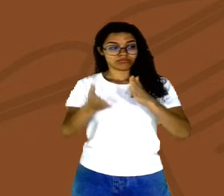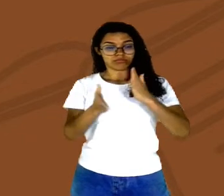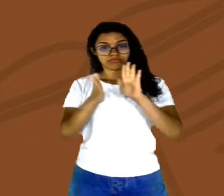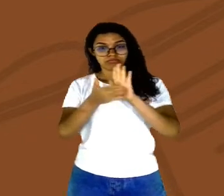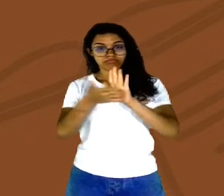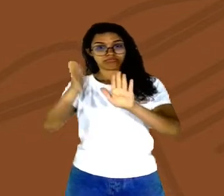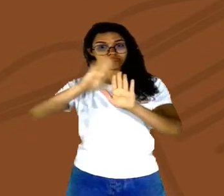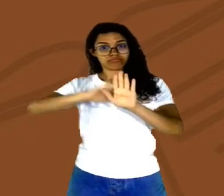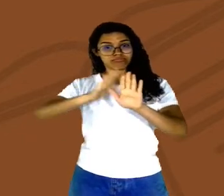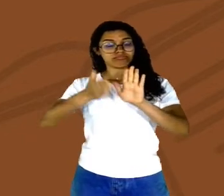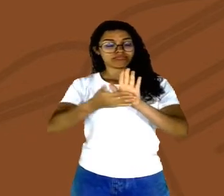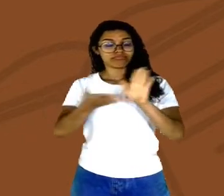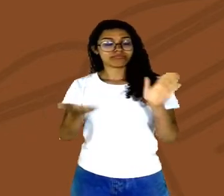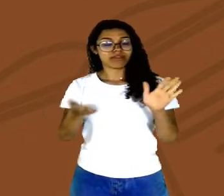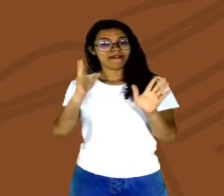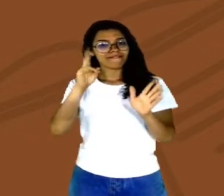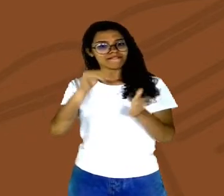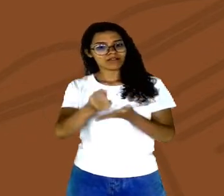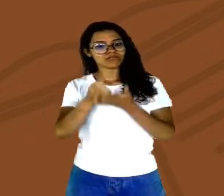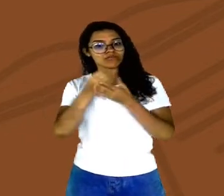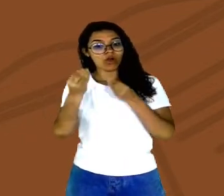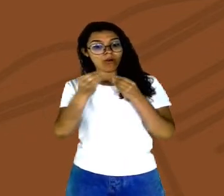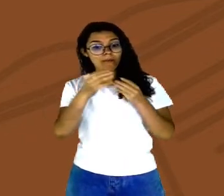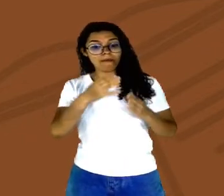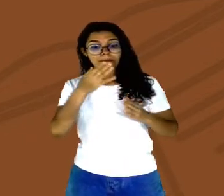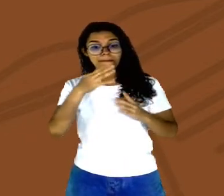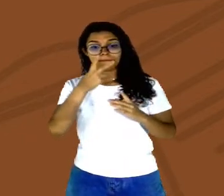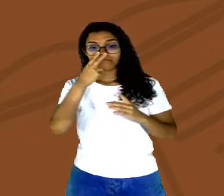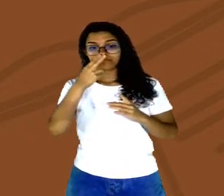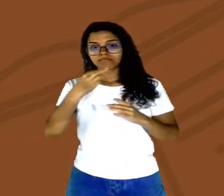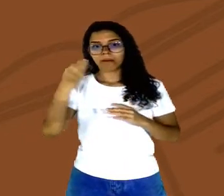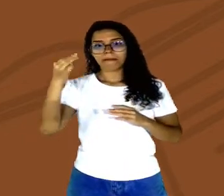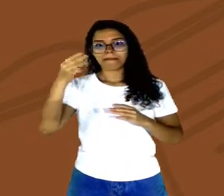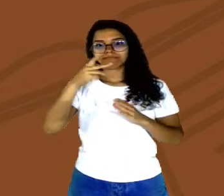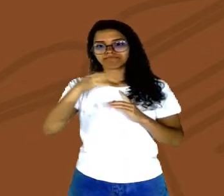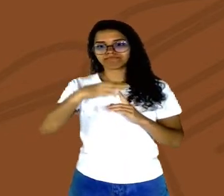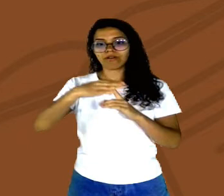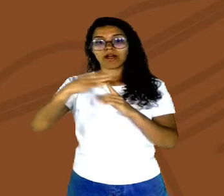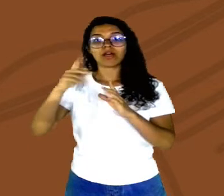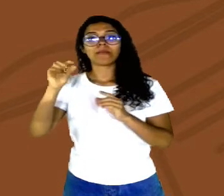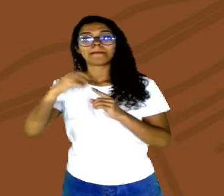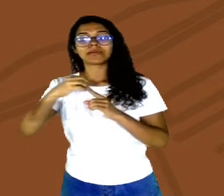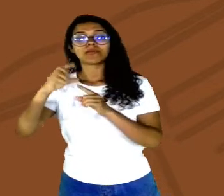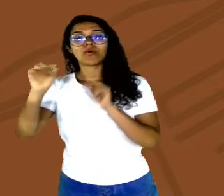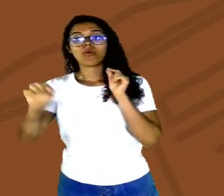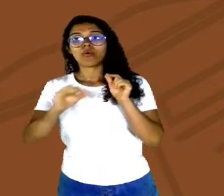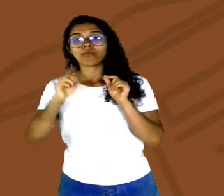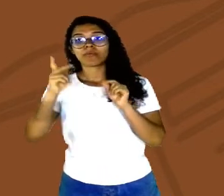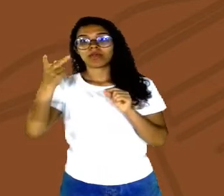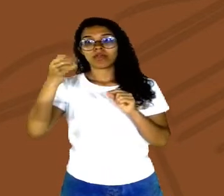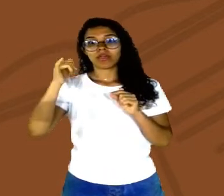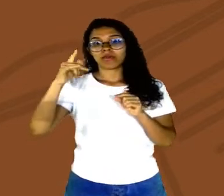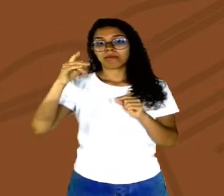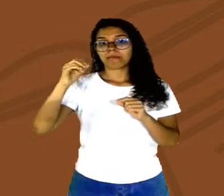vai atuar sobre a nossa glândula mestra, que é a hipófise, né? Estimulando ou inibindo. O